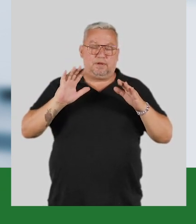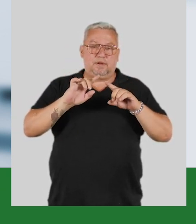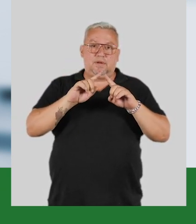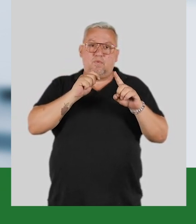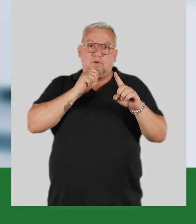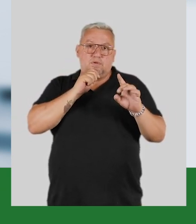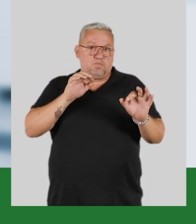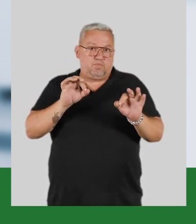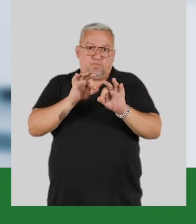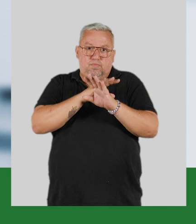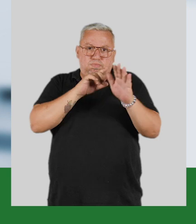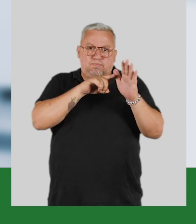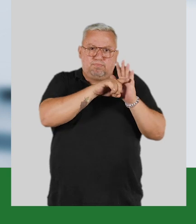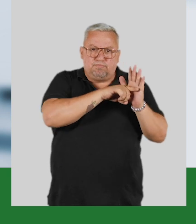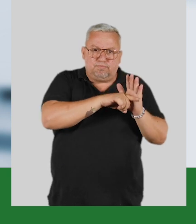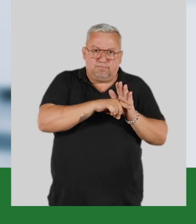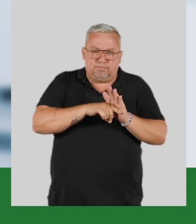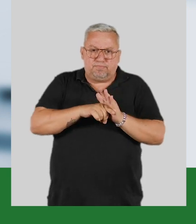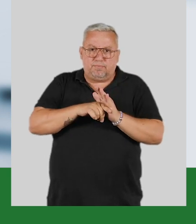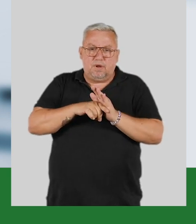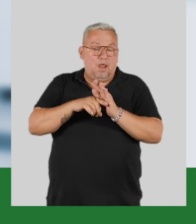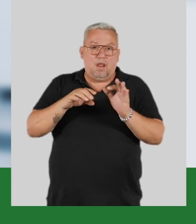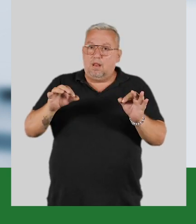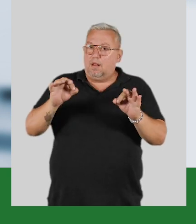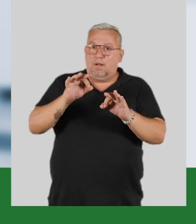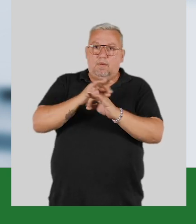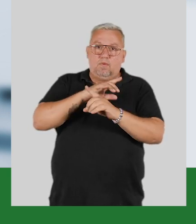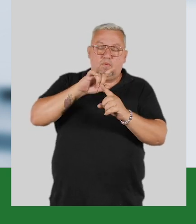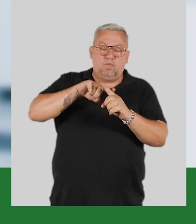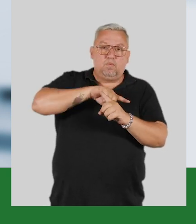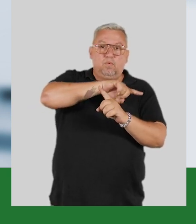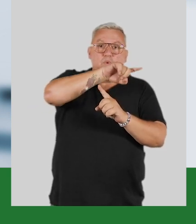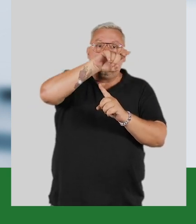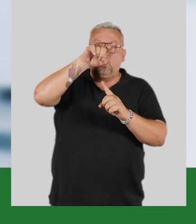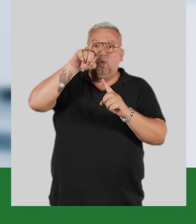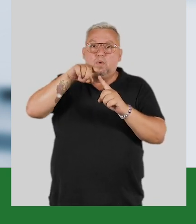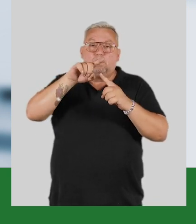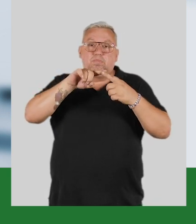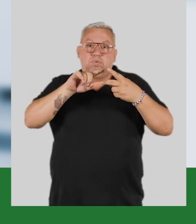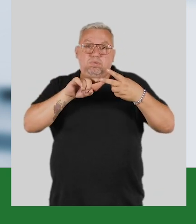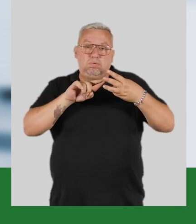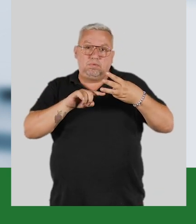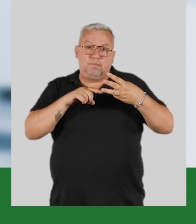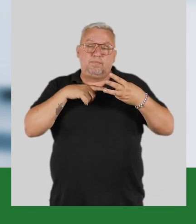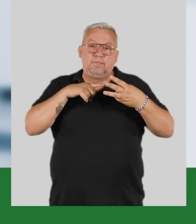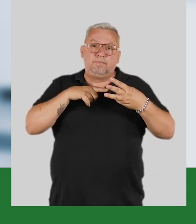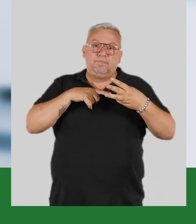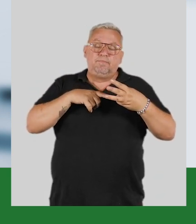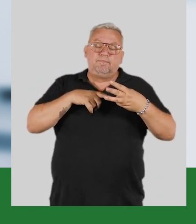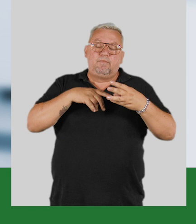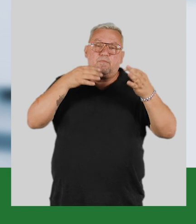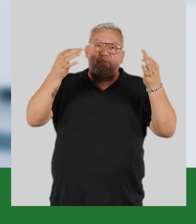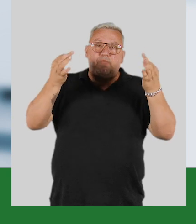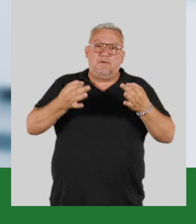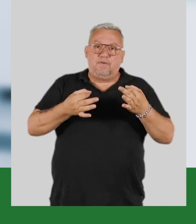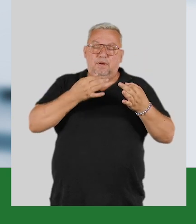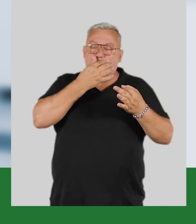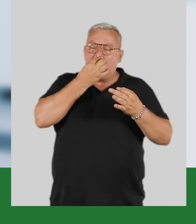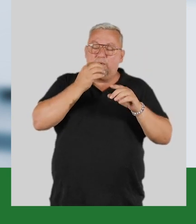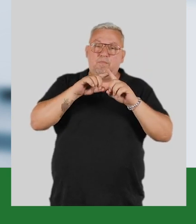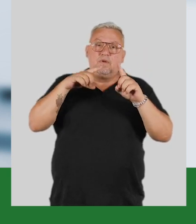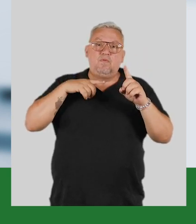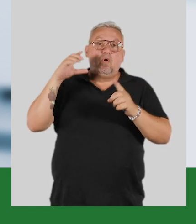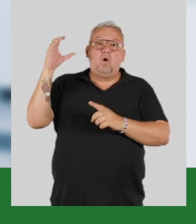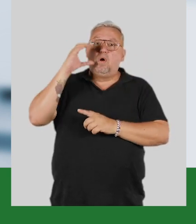Então, ela não completou todos os ritos para ter uma validação, um